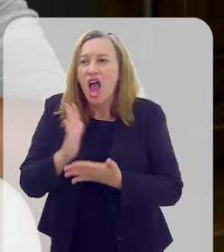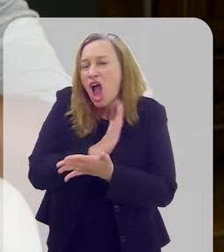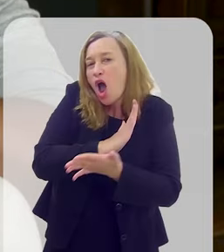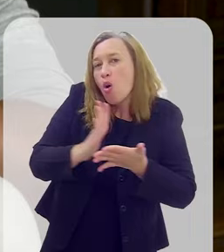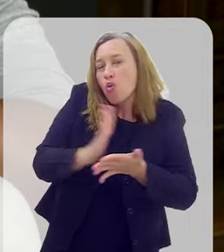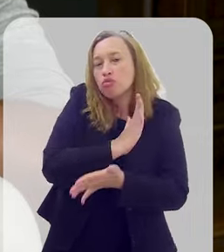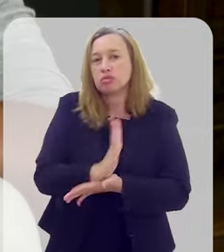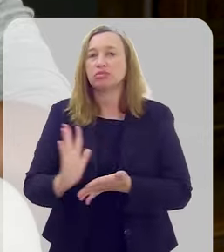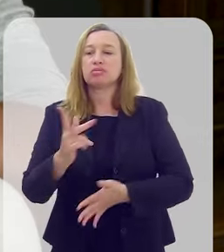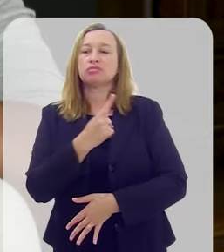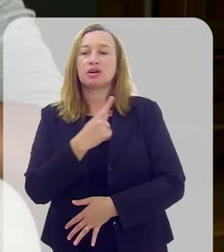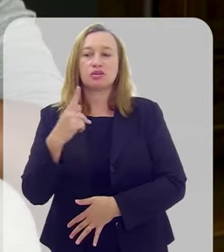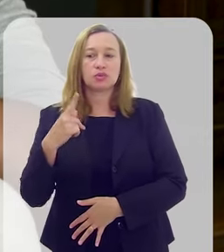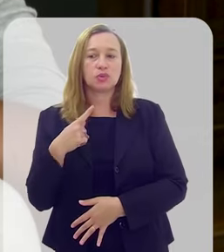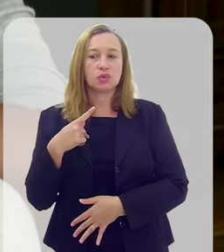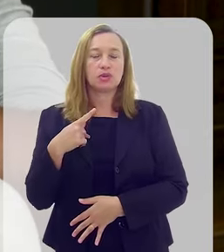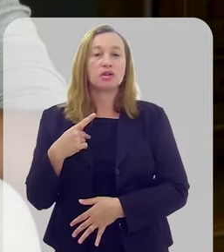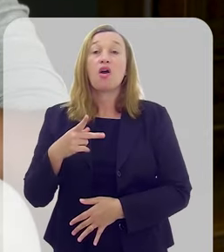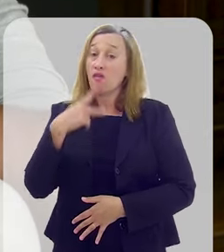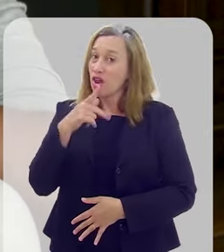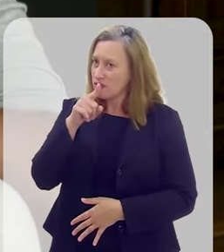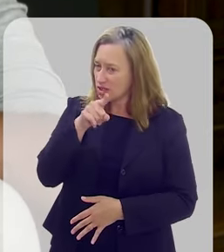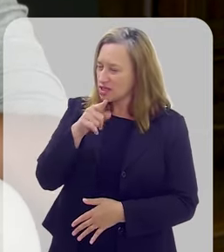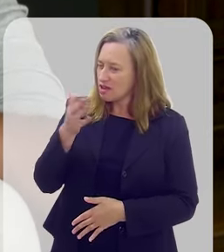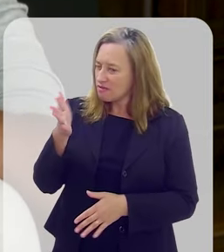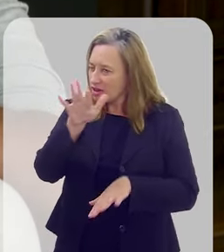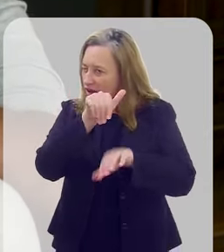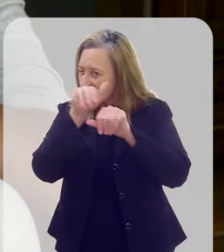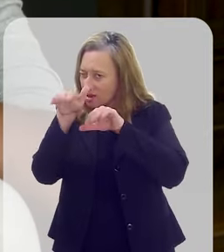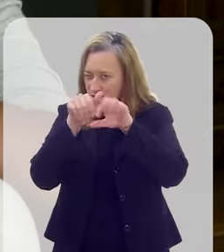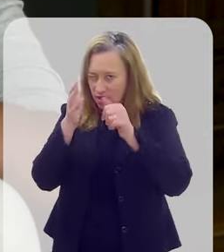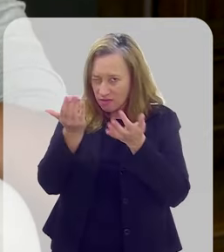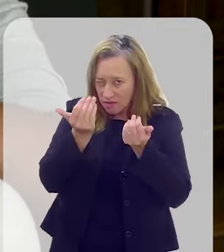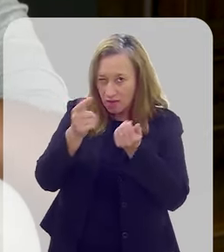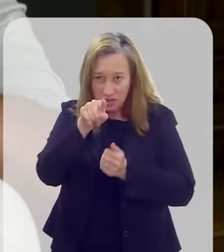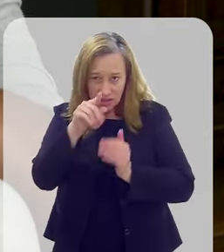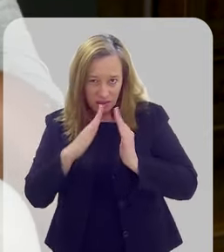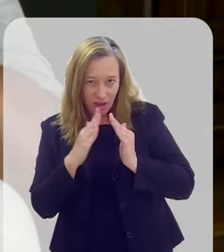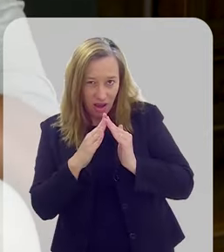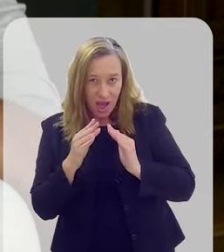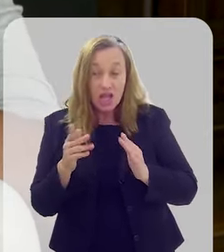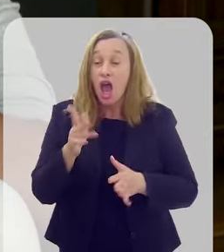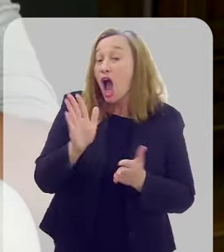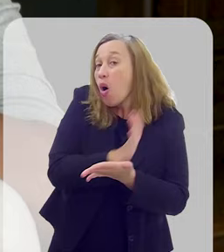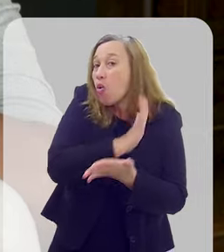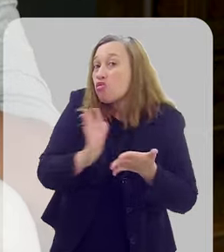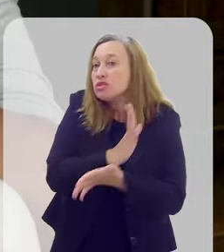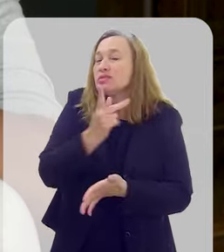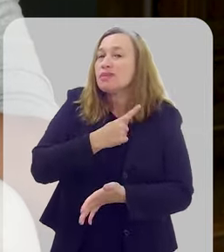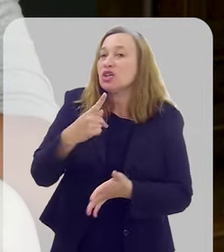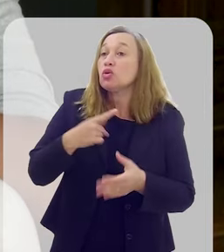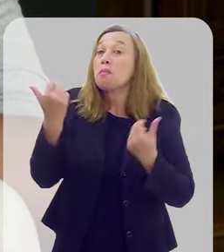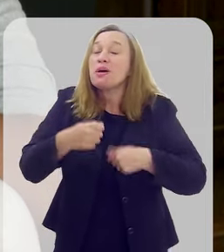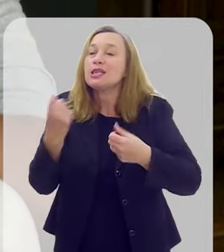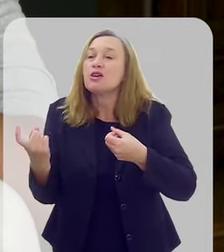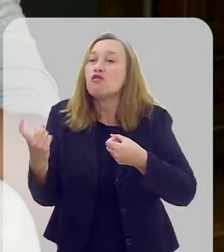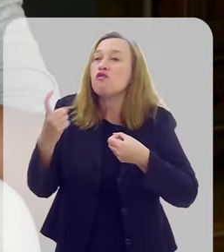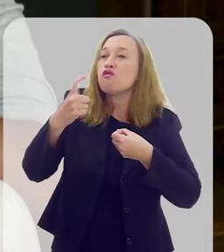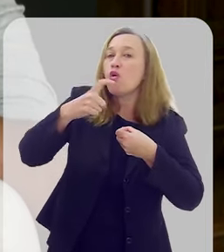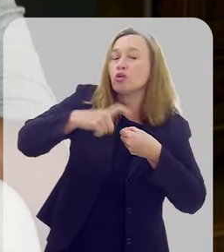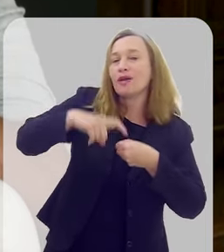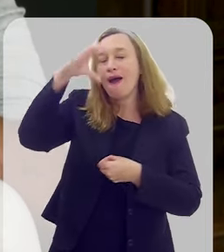dizer que alguns pastores deixa eu falar com você aqui chega aqui rapidinho em casa alguns pastores precisariam